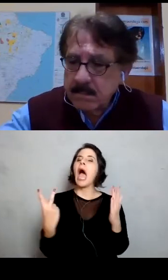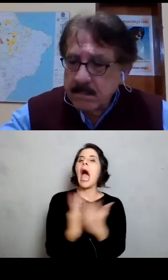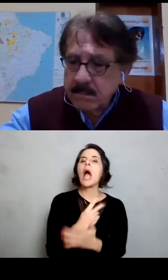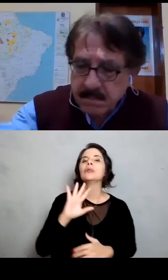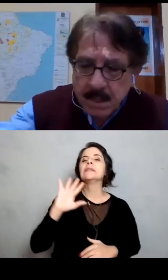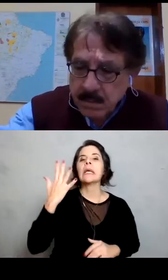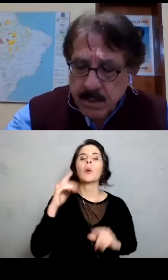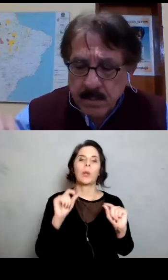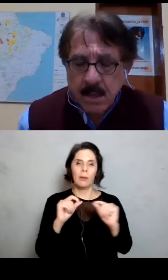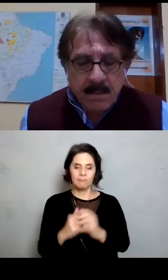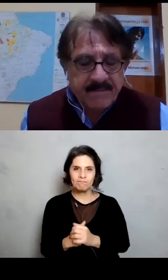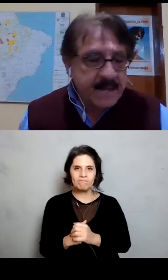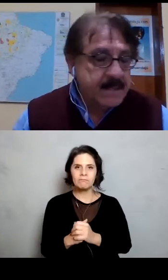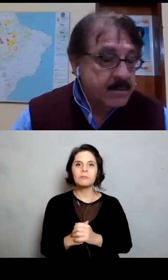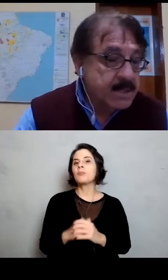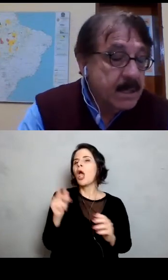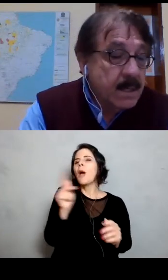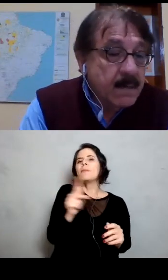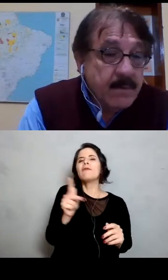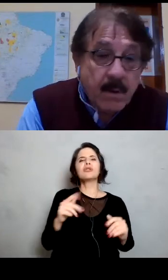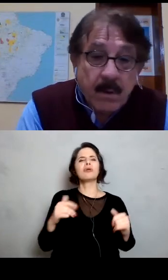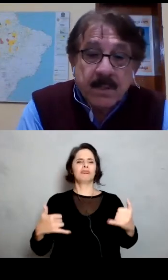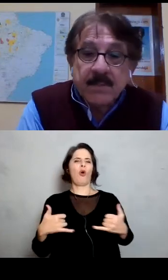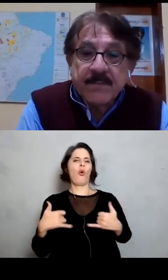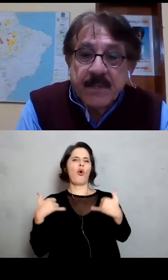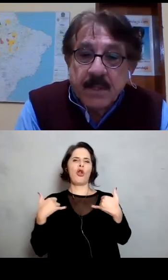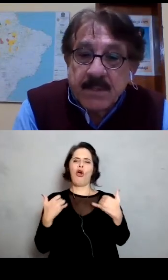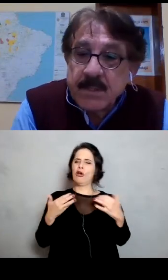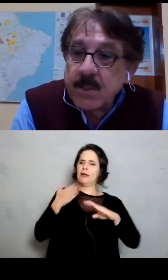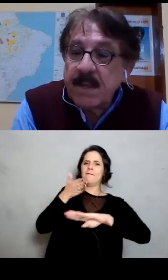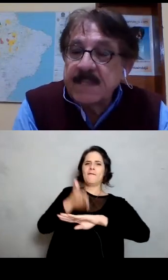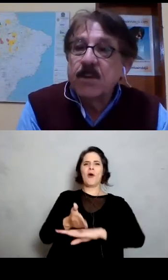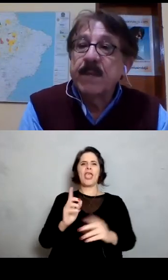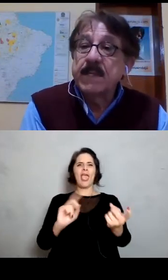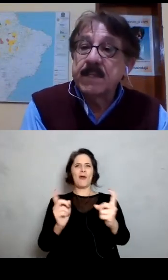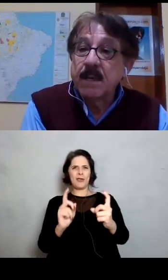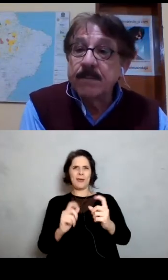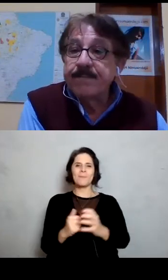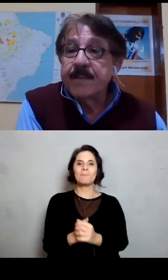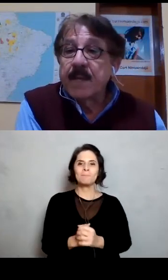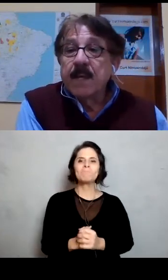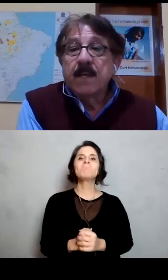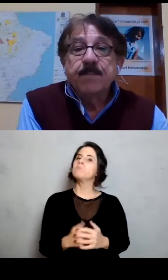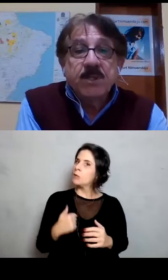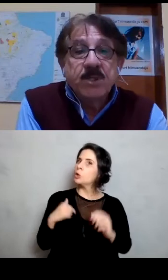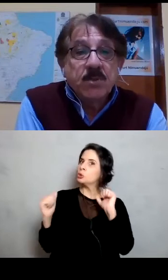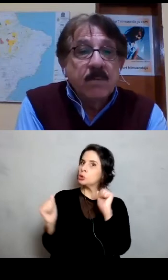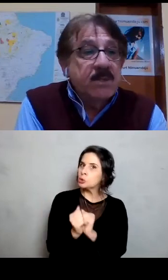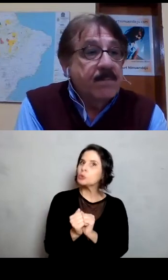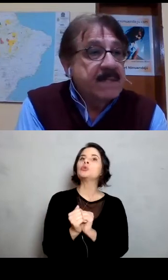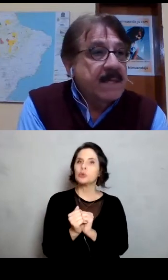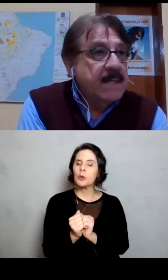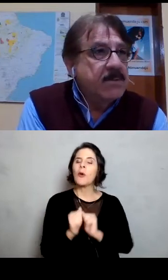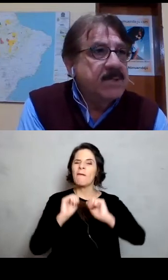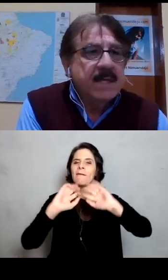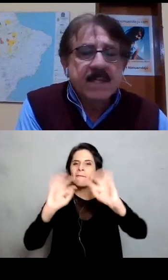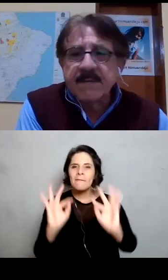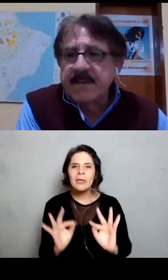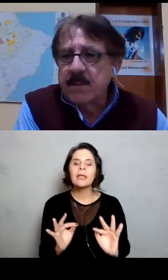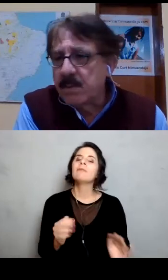no Araguaia, mas isso aconteceu há muitos anos. A professora um dia falou com o professor,